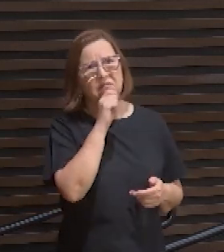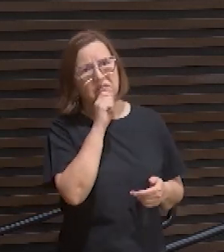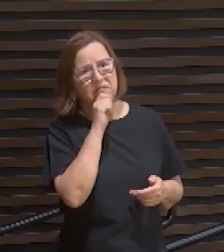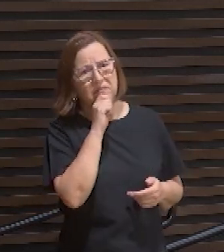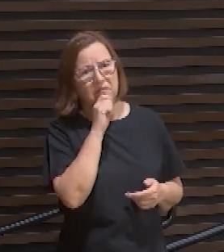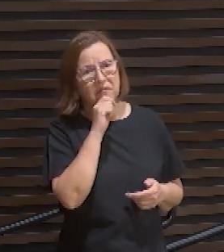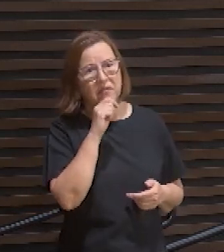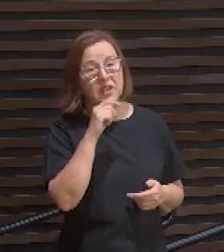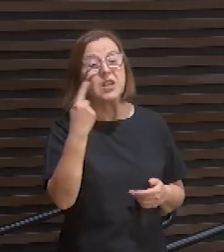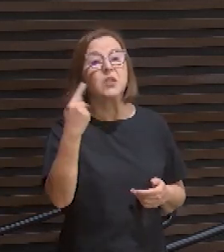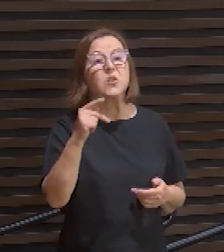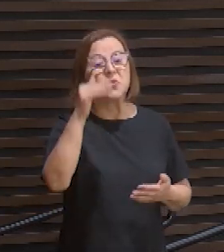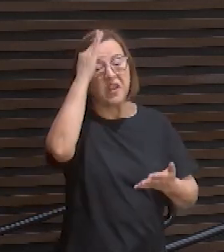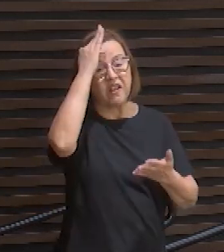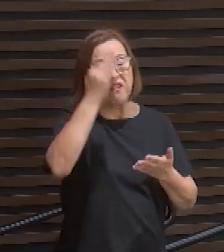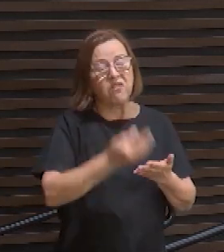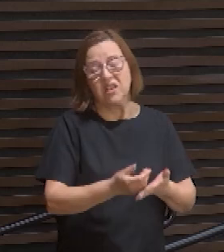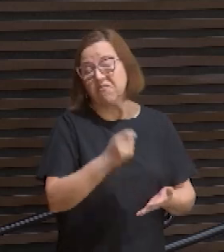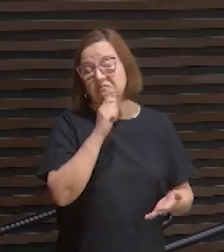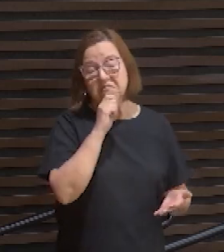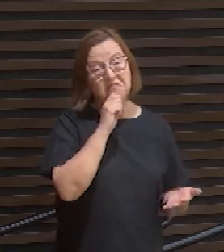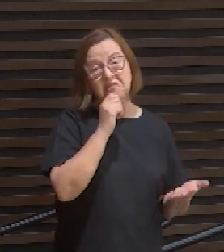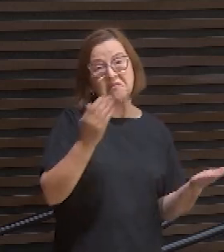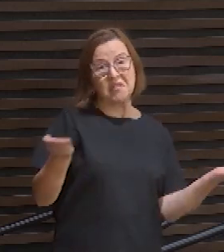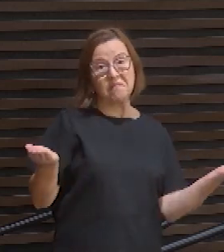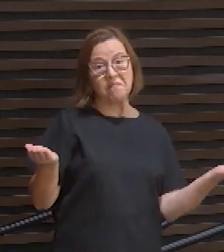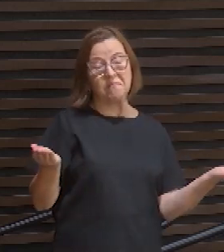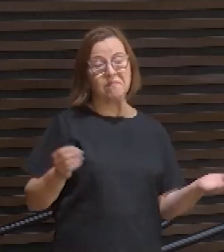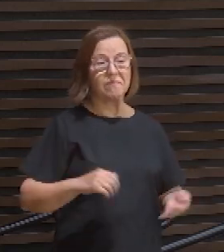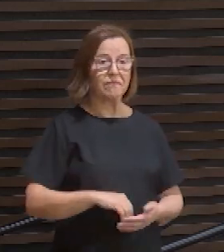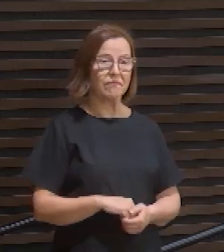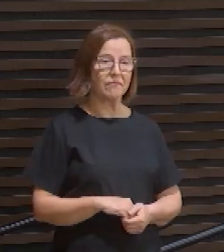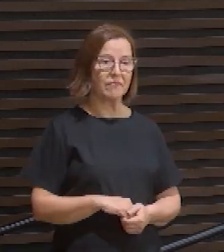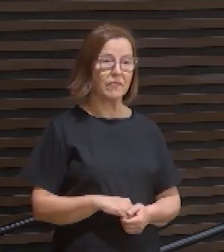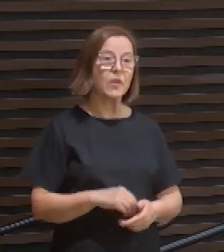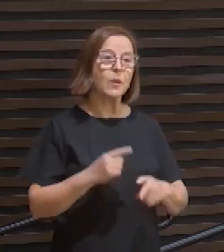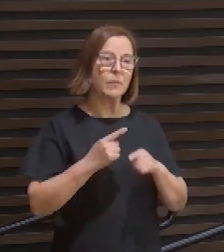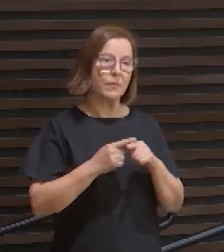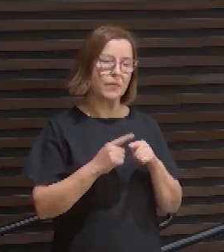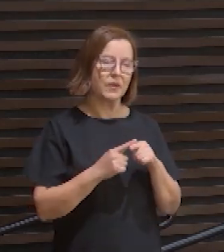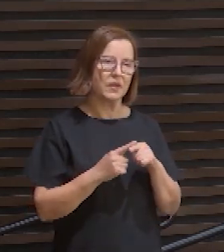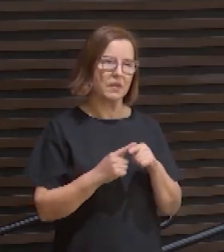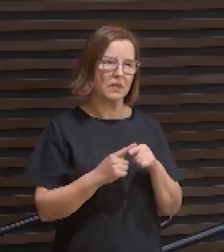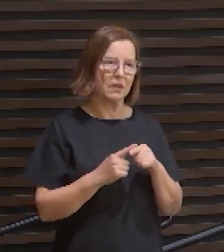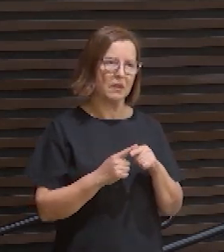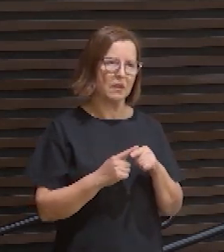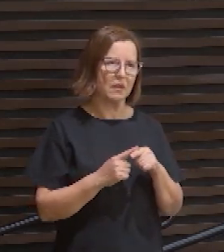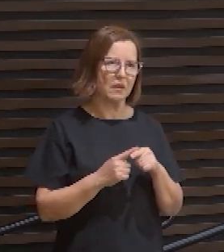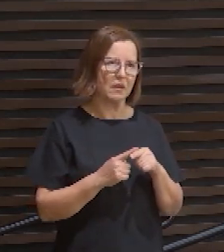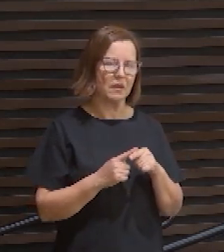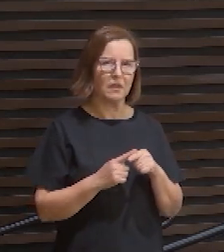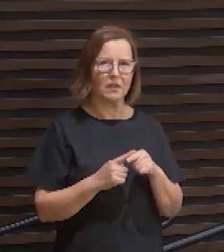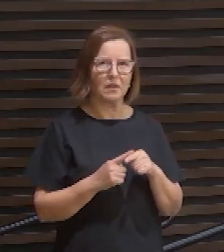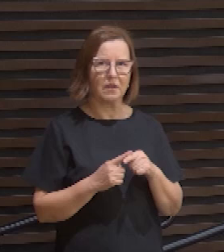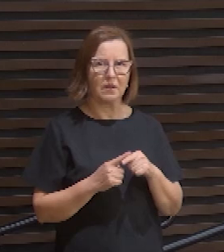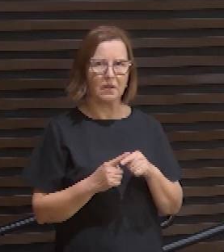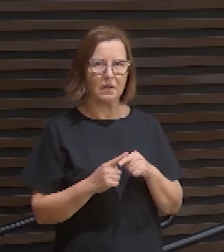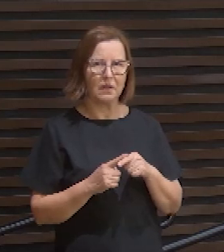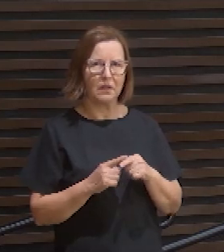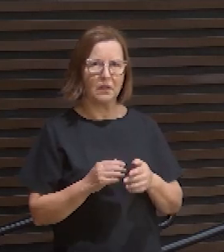Ué, a pregação é vã e, por conseguinte, a fé é vã. Porque faz sentido apregoar um morto?